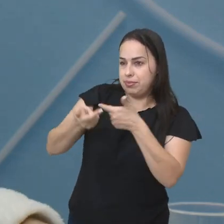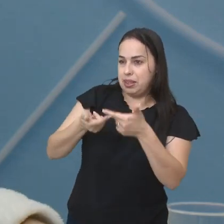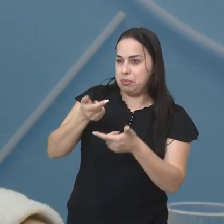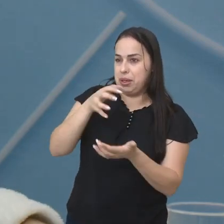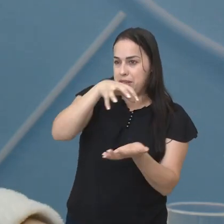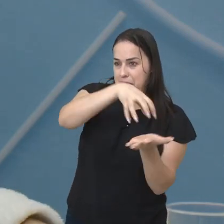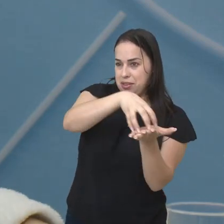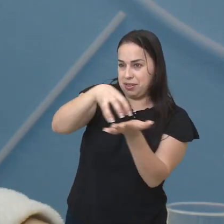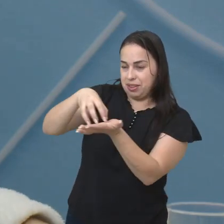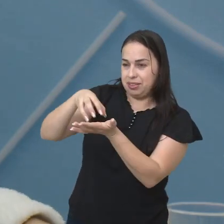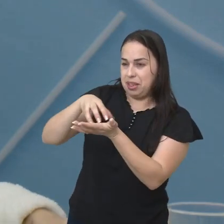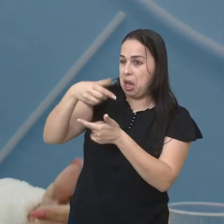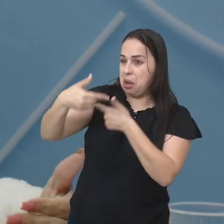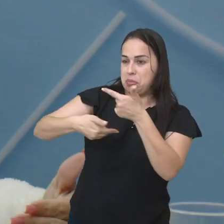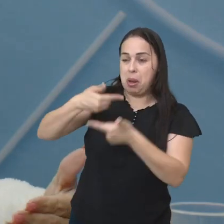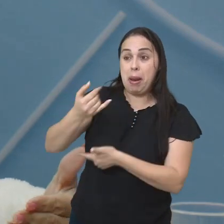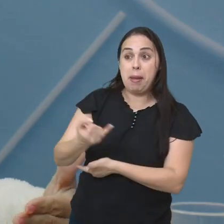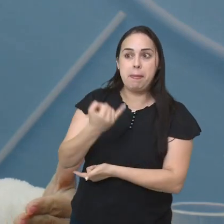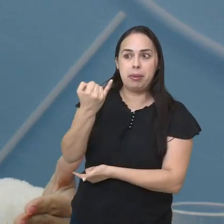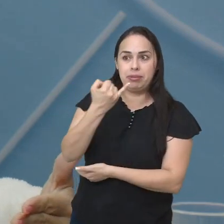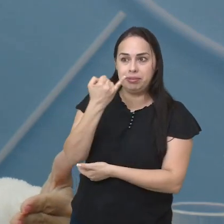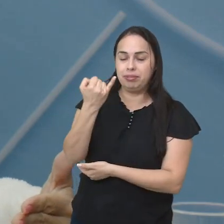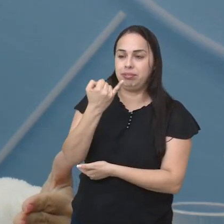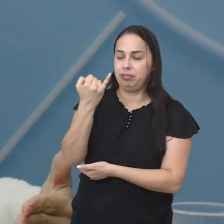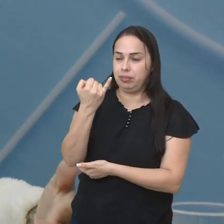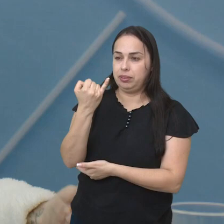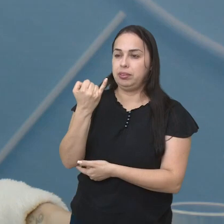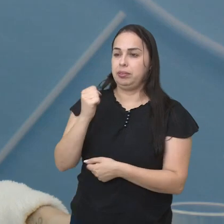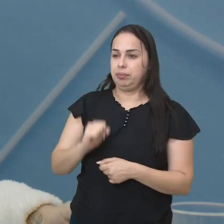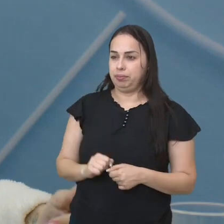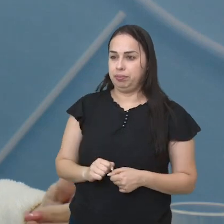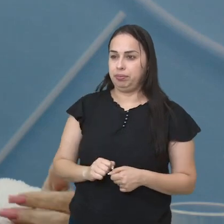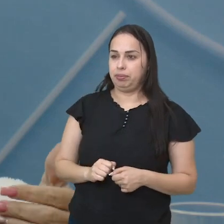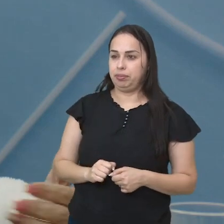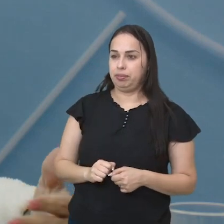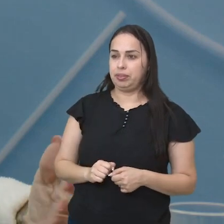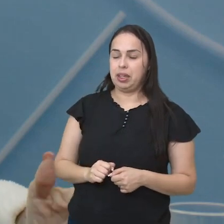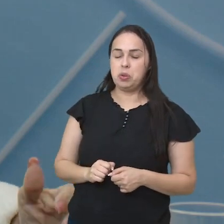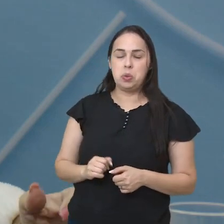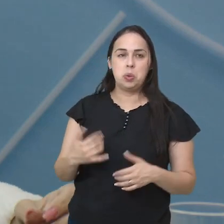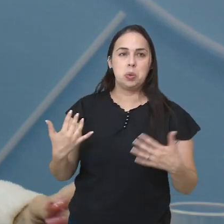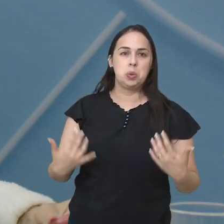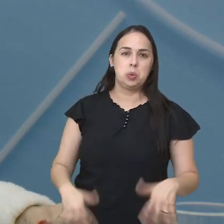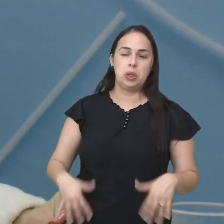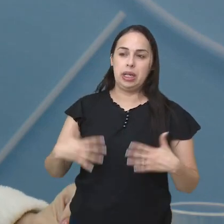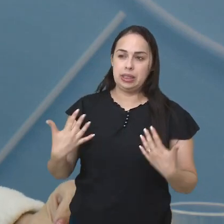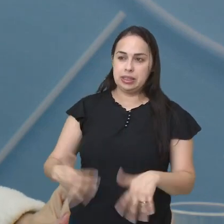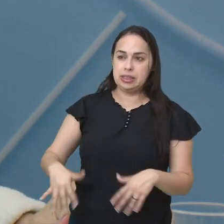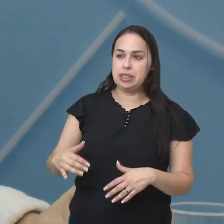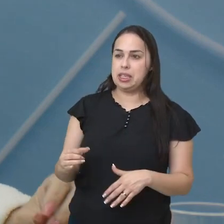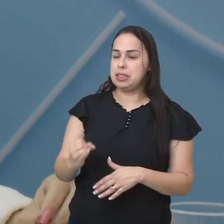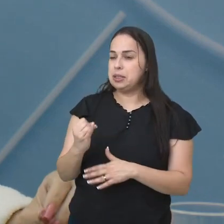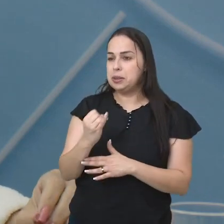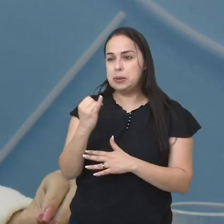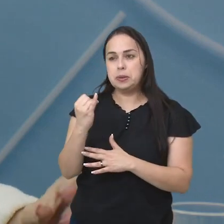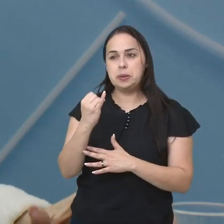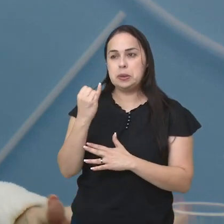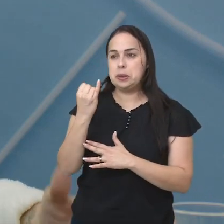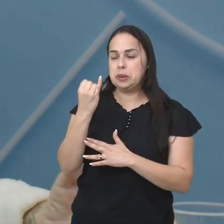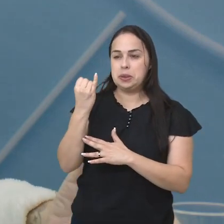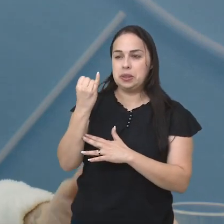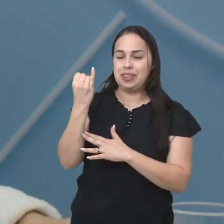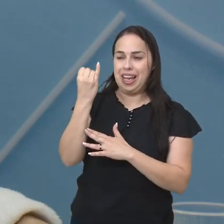aqui na cidade é de extrema, é super de